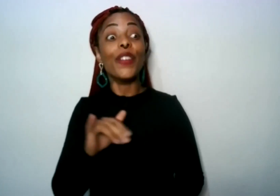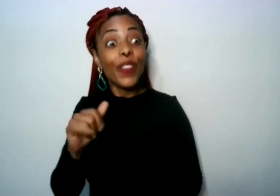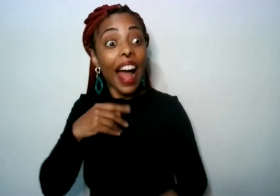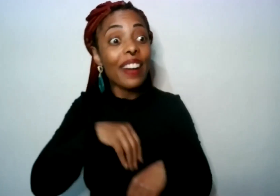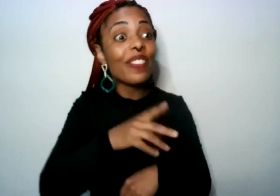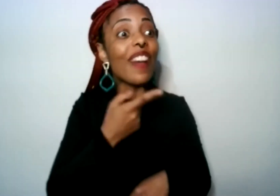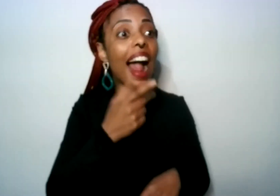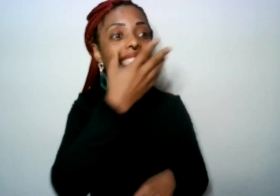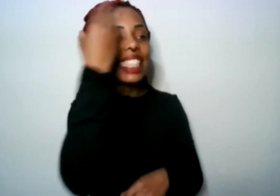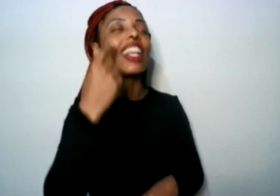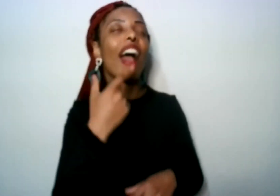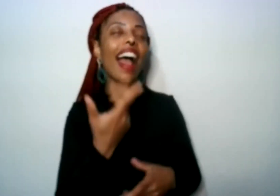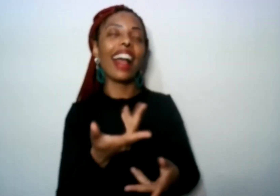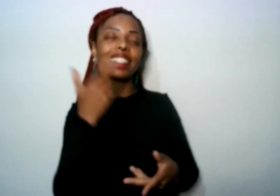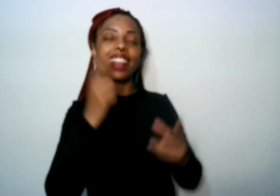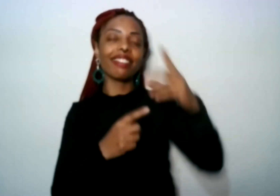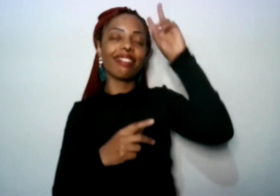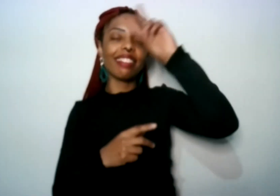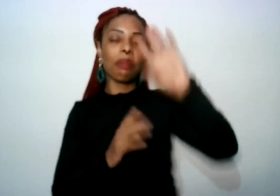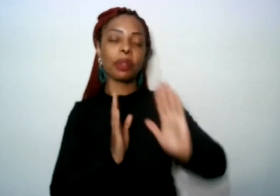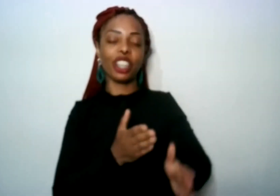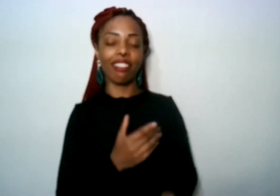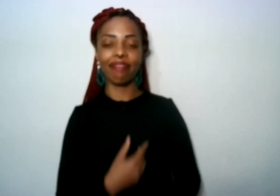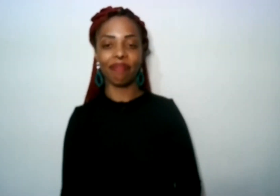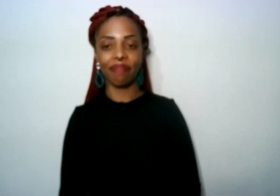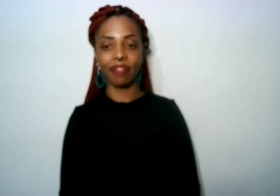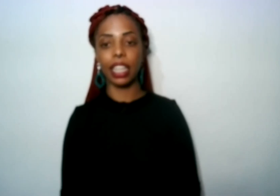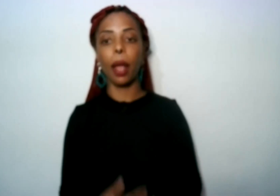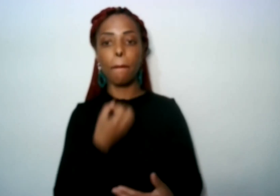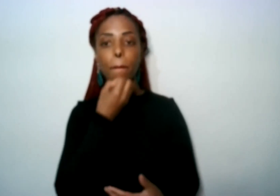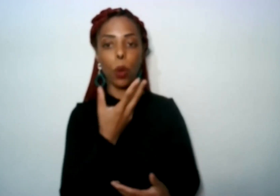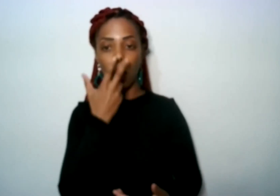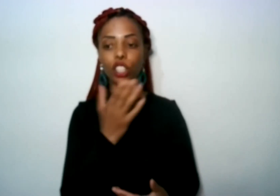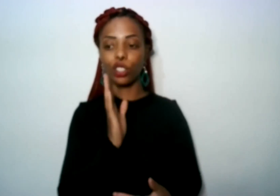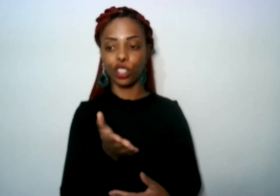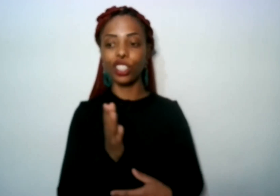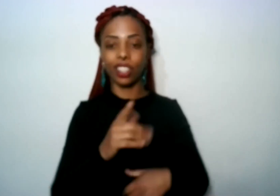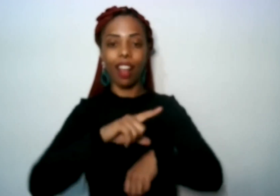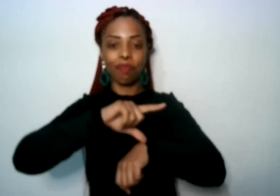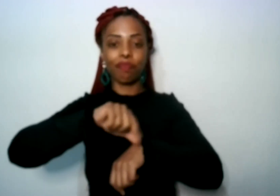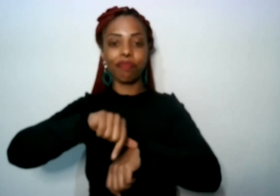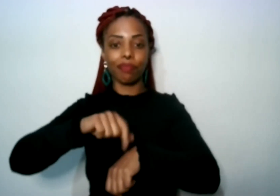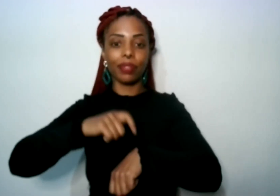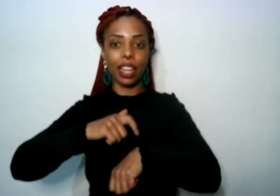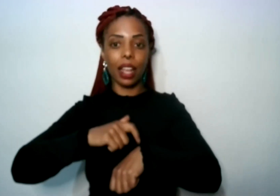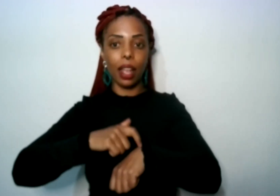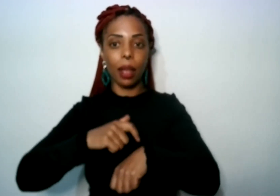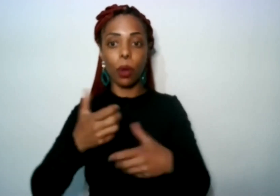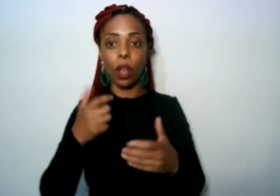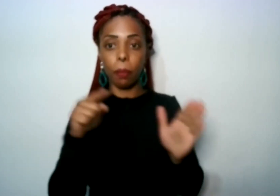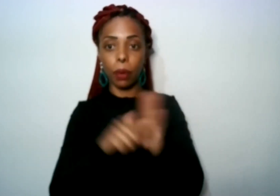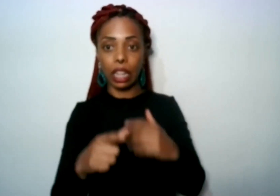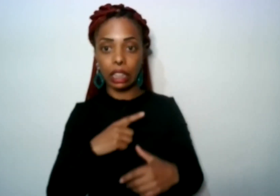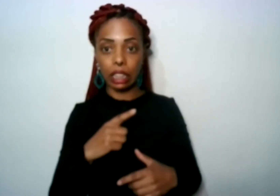aqui que bom que você recuperou bom acho que nós já estamos aqui avançando no horário eu perguntaria se há ainda